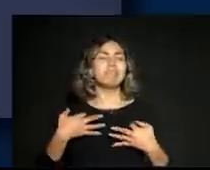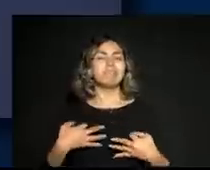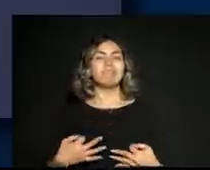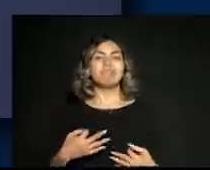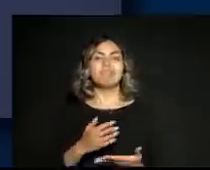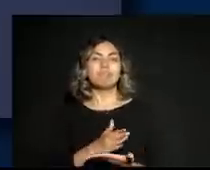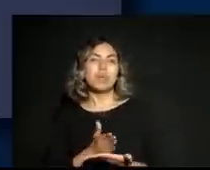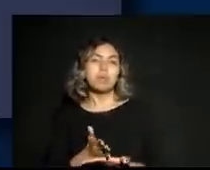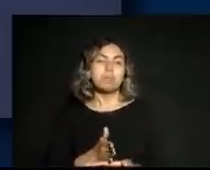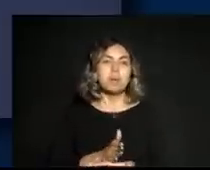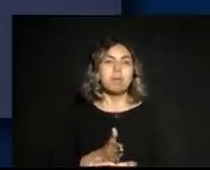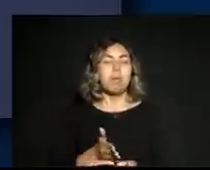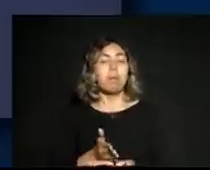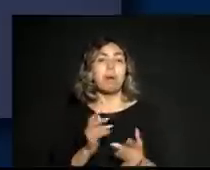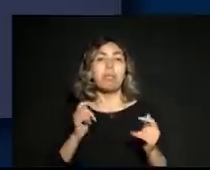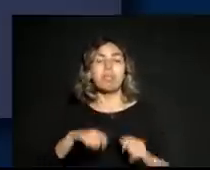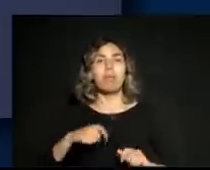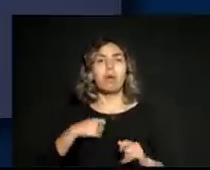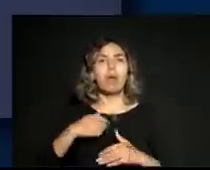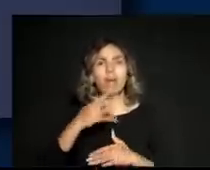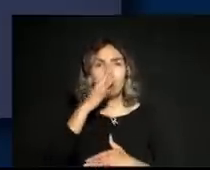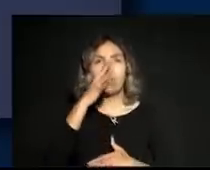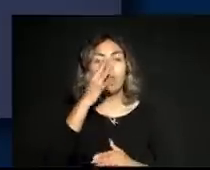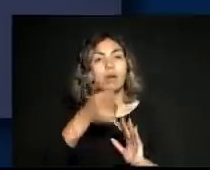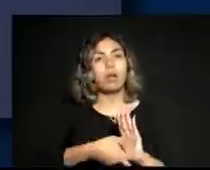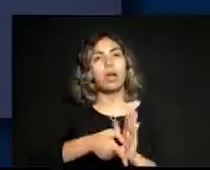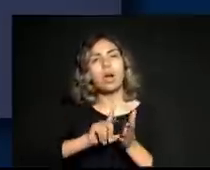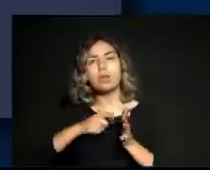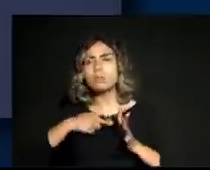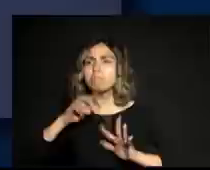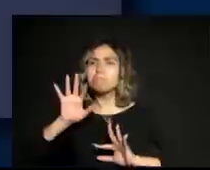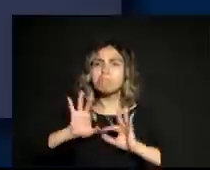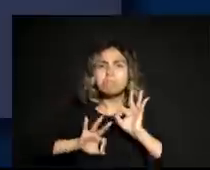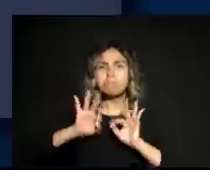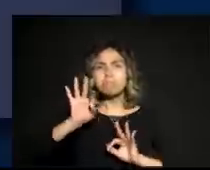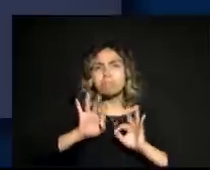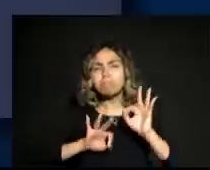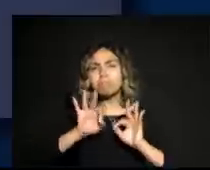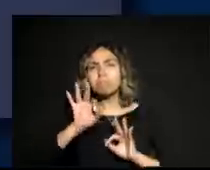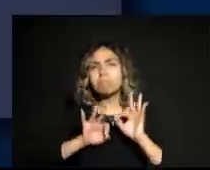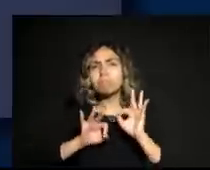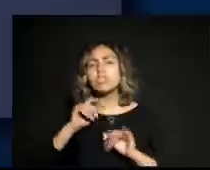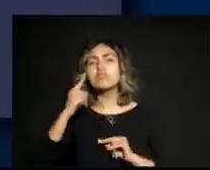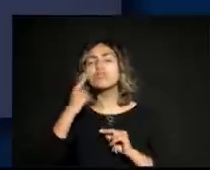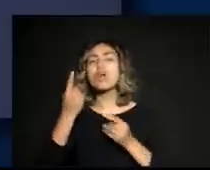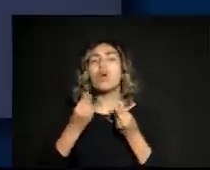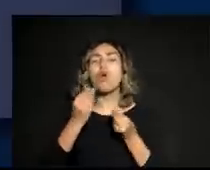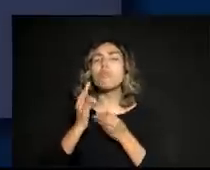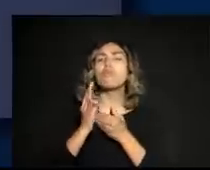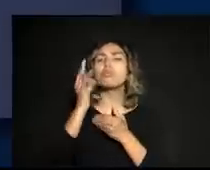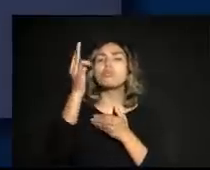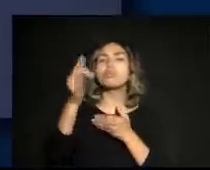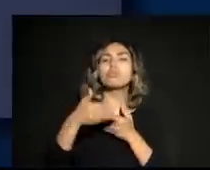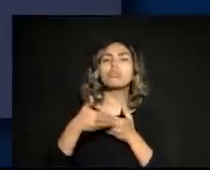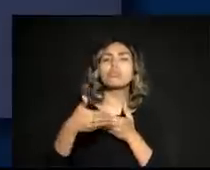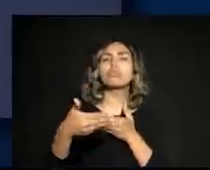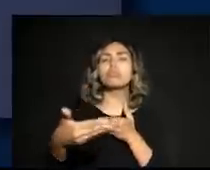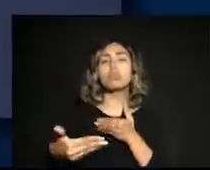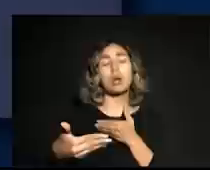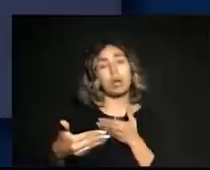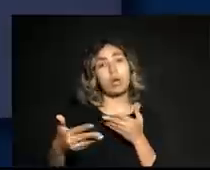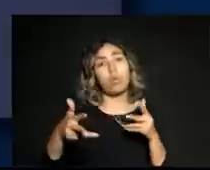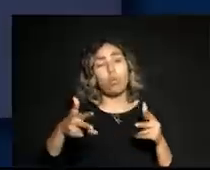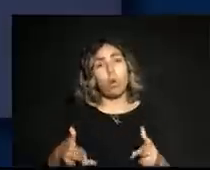permite a você se planejar no com prazo mais longo mas como os países